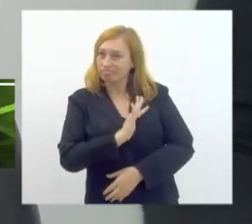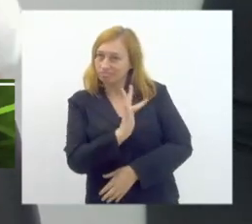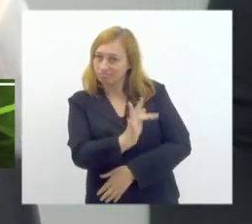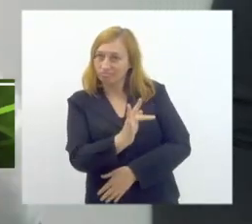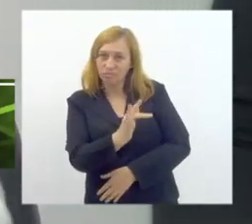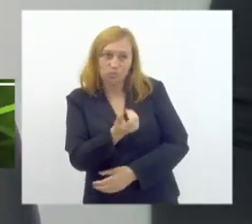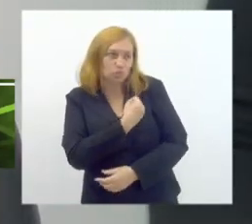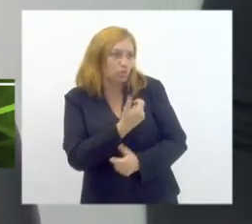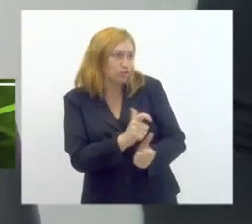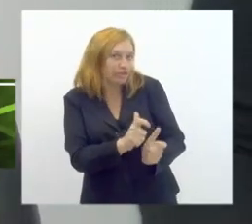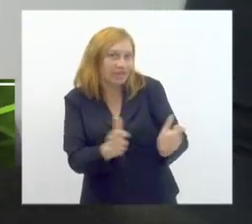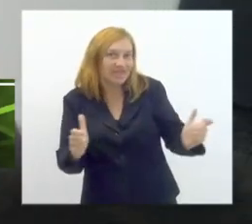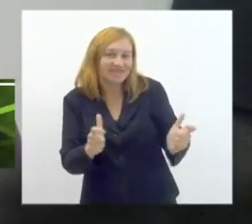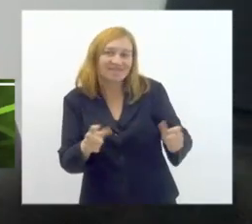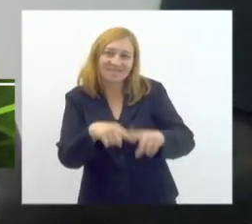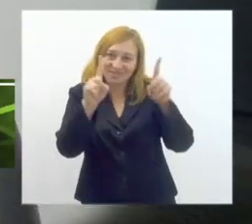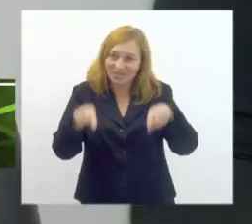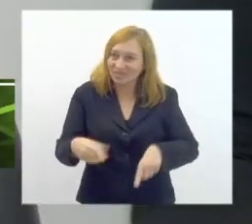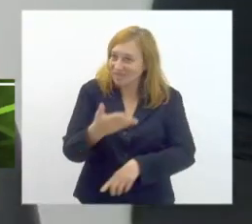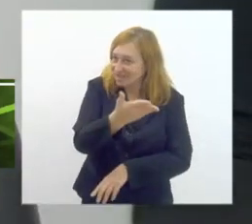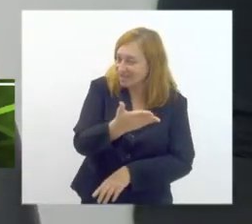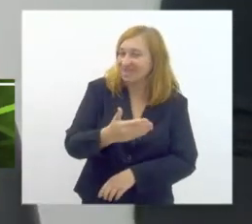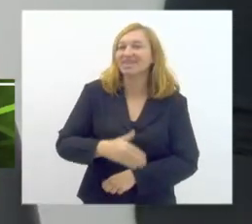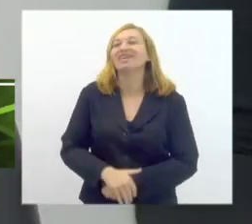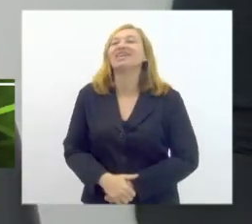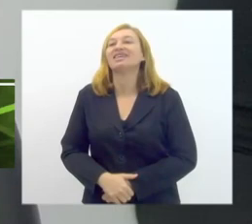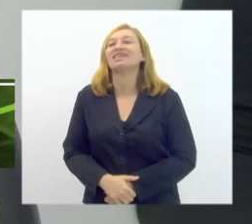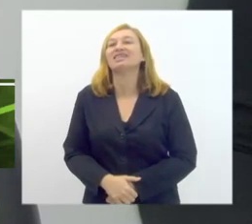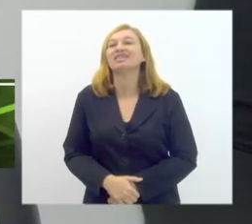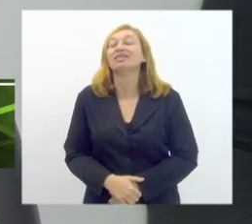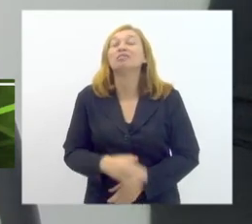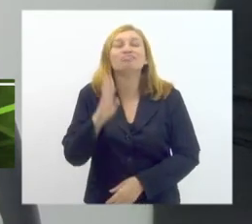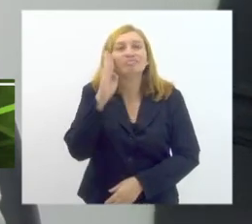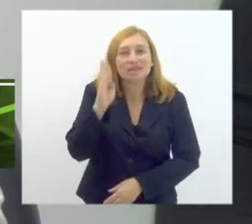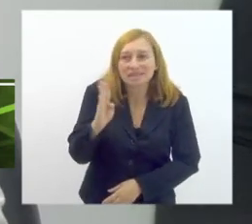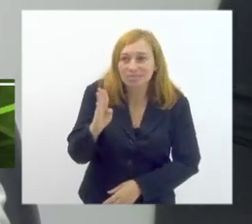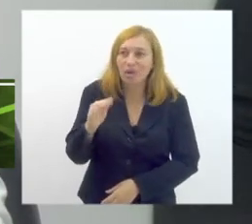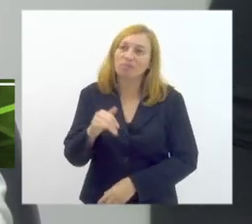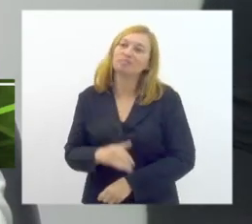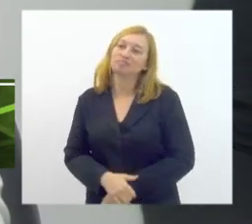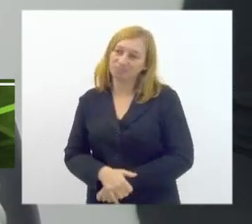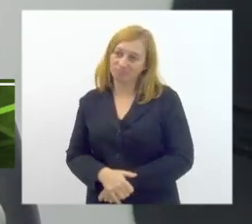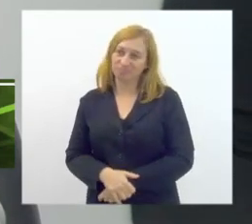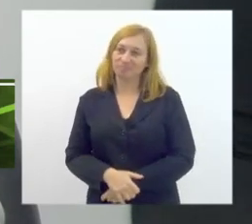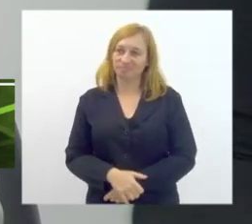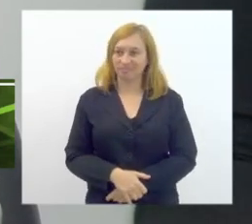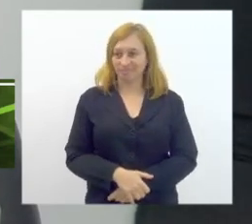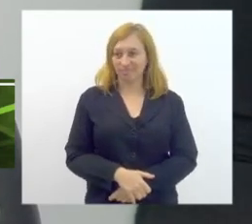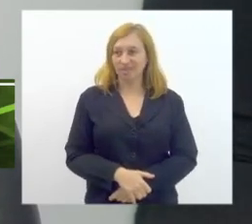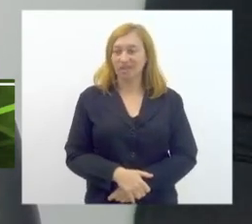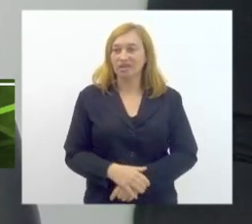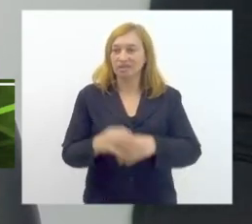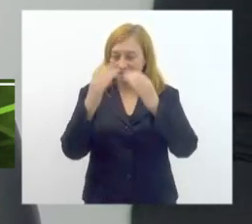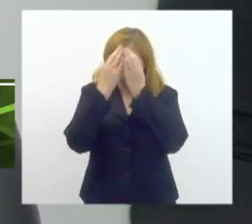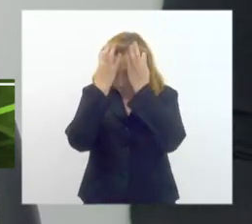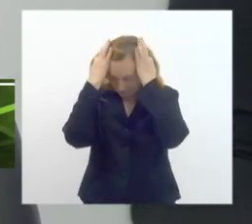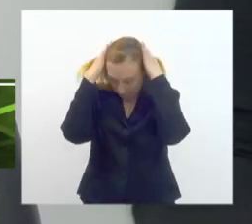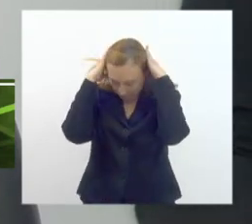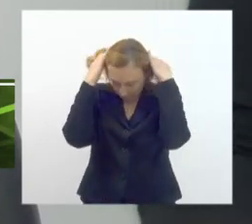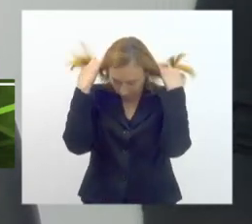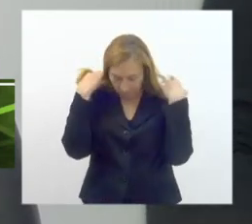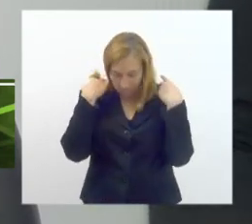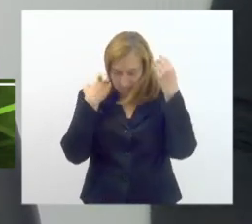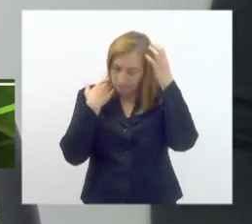vendo inúmeros servidores aqui dos consórcios, e isso é fundamental. Eu queria fazer